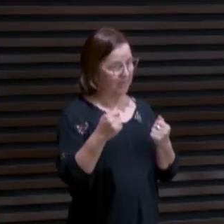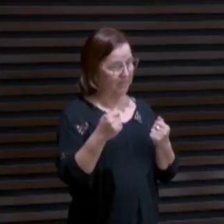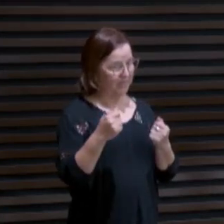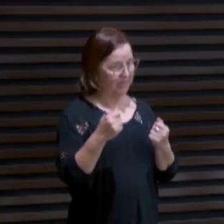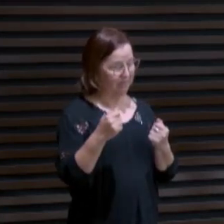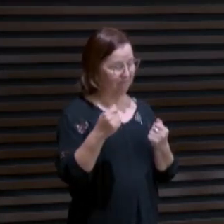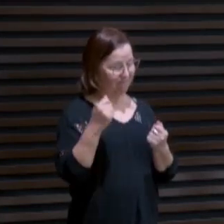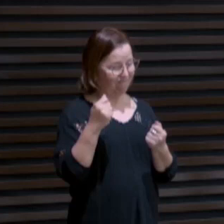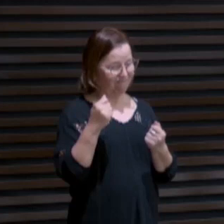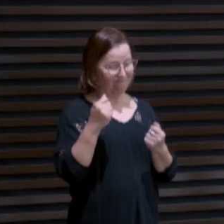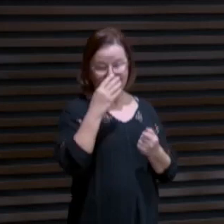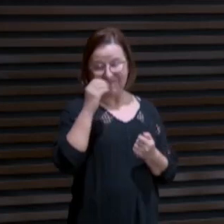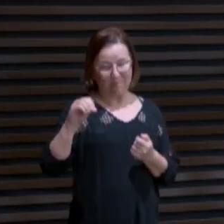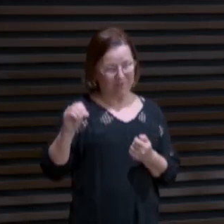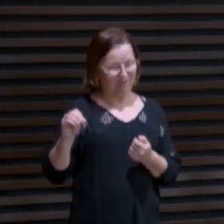cristianismo.